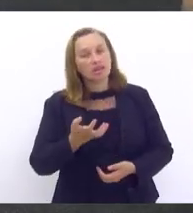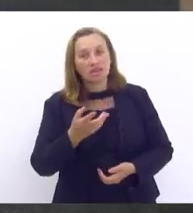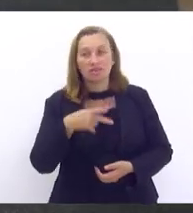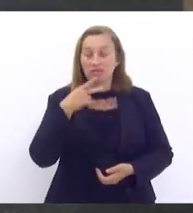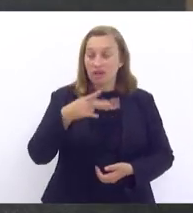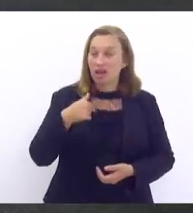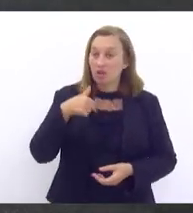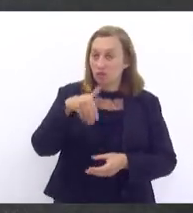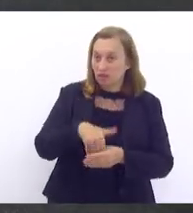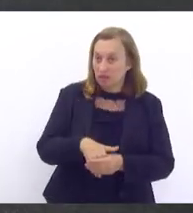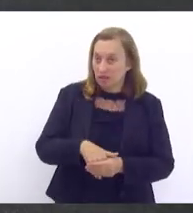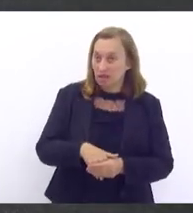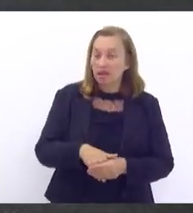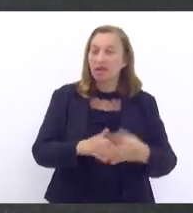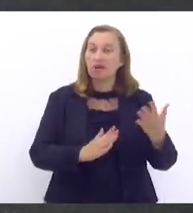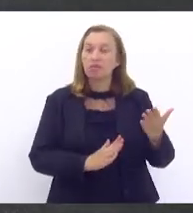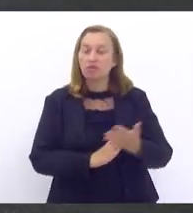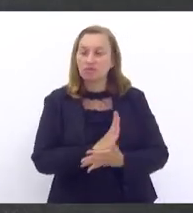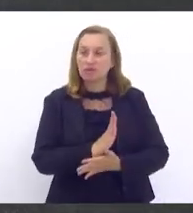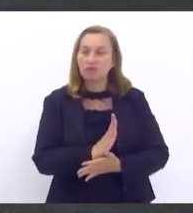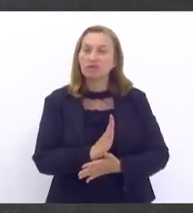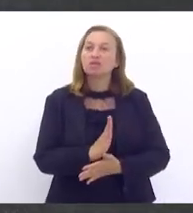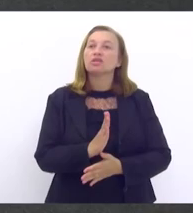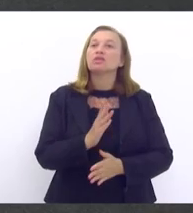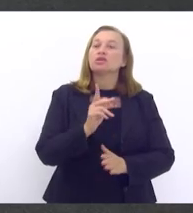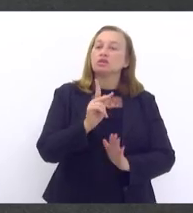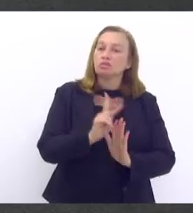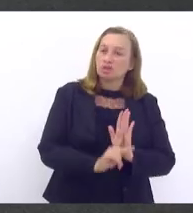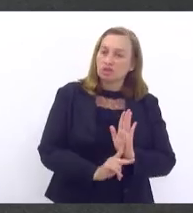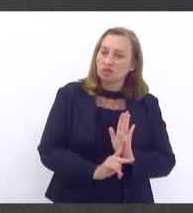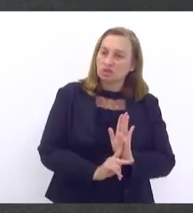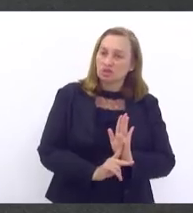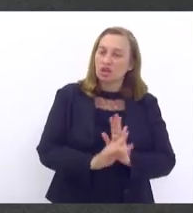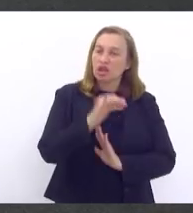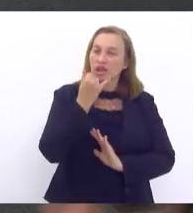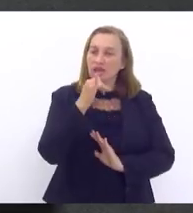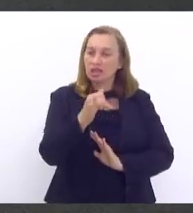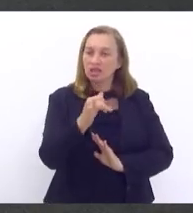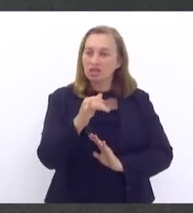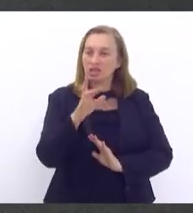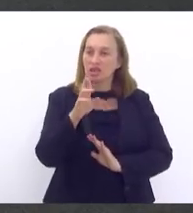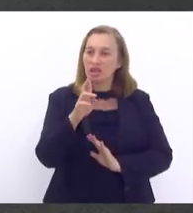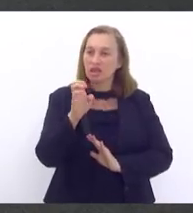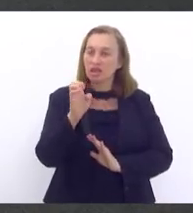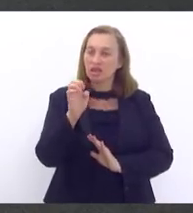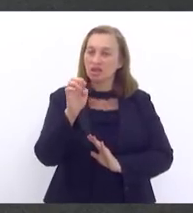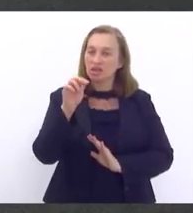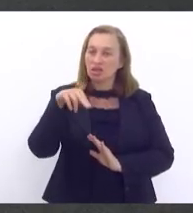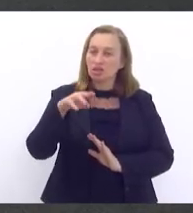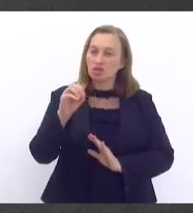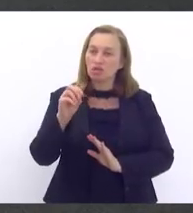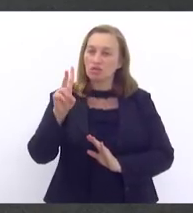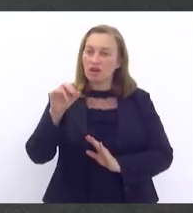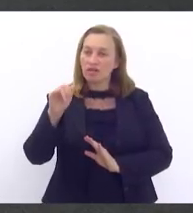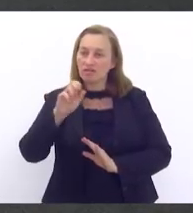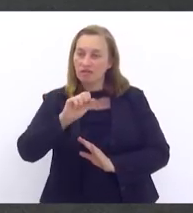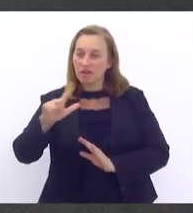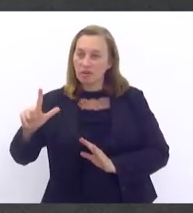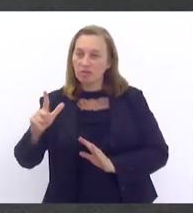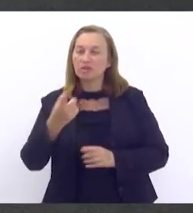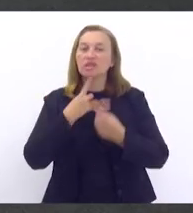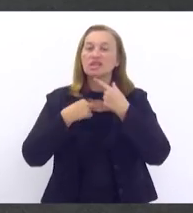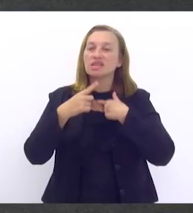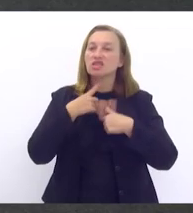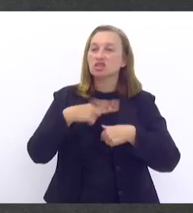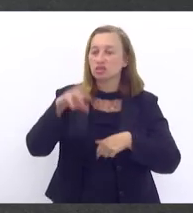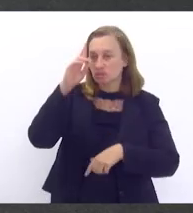eu votarei favorável ao projeto com energia renovável afetiva, desejando